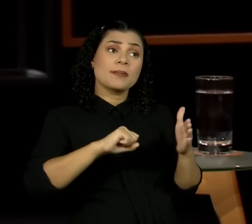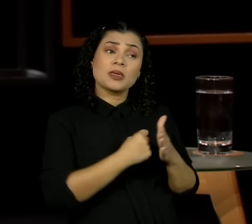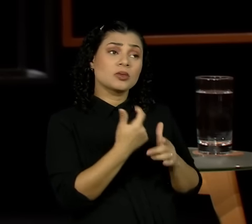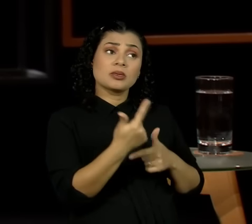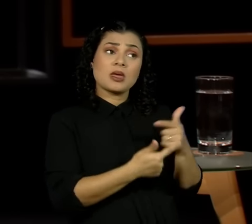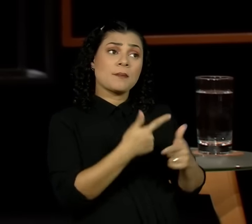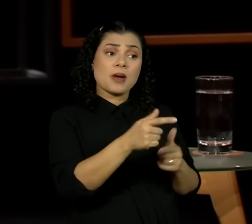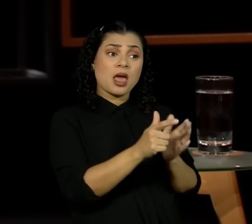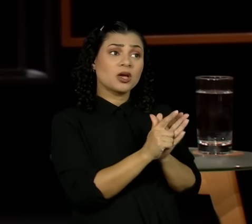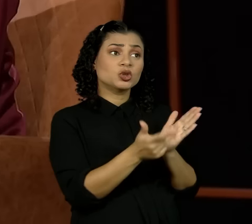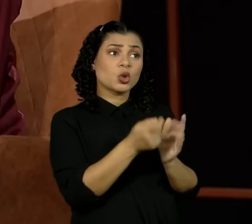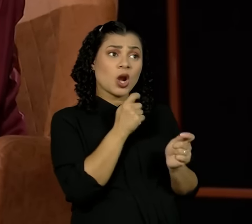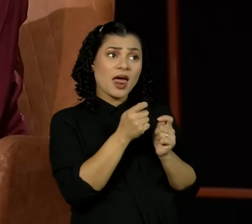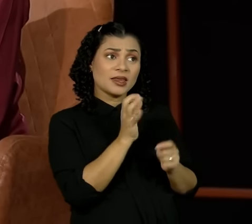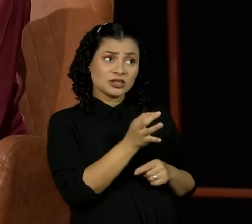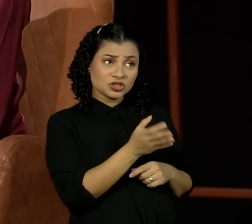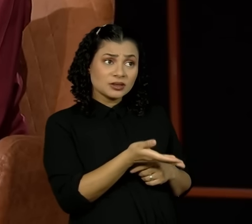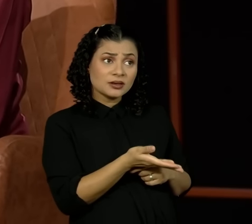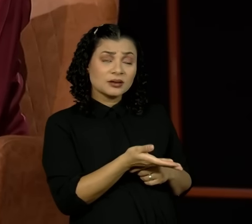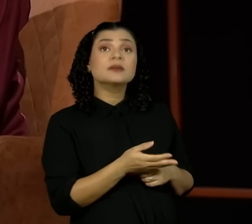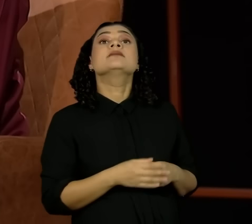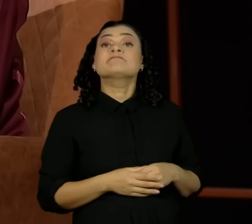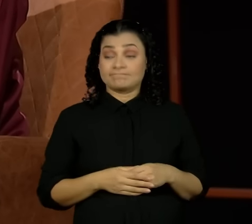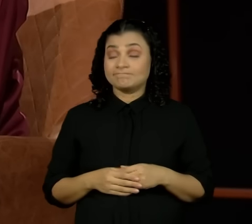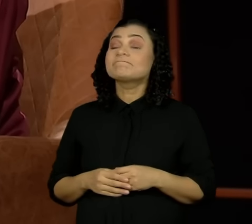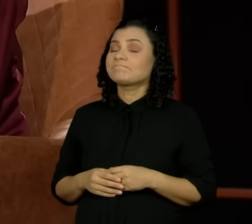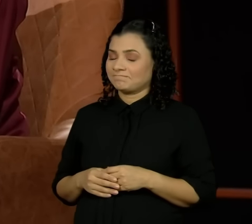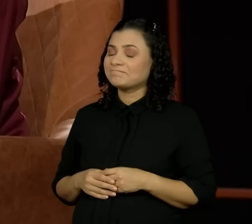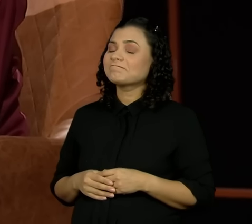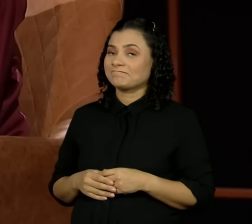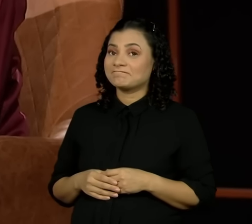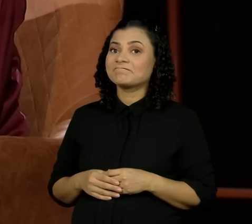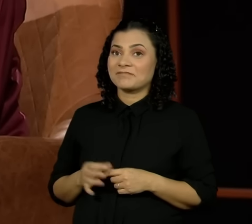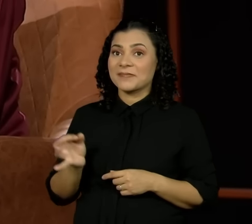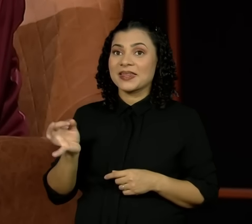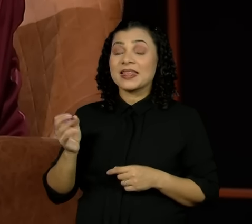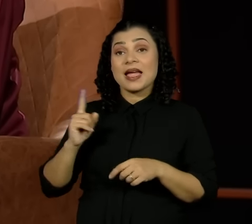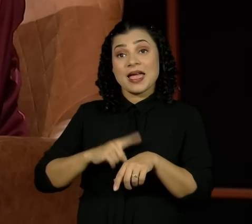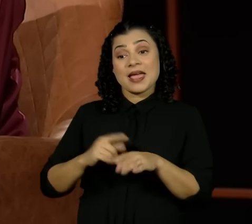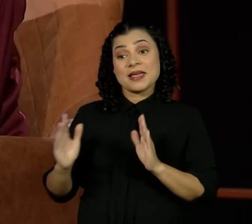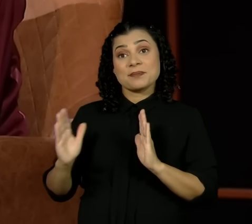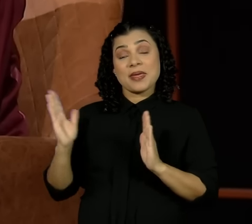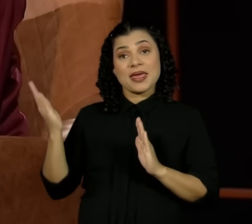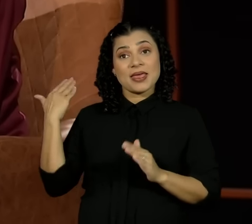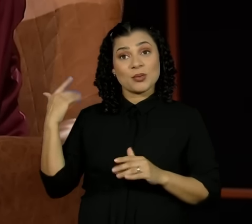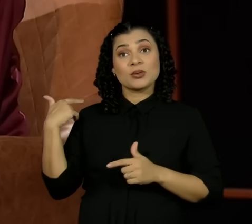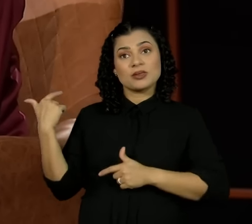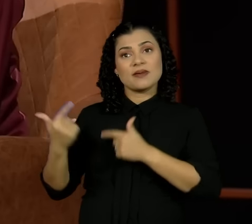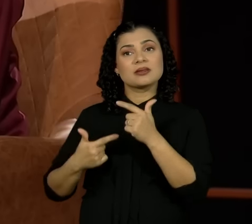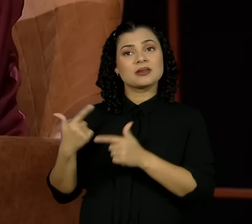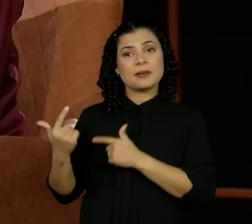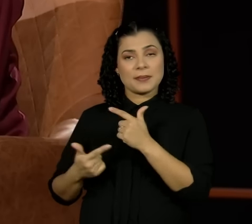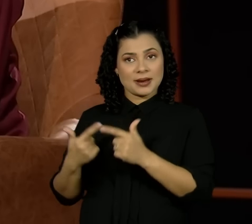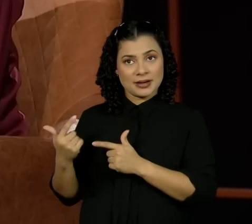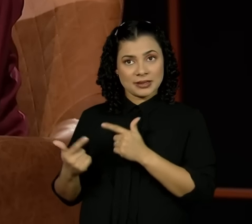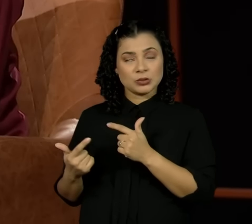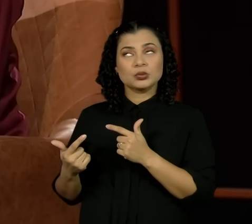como jornalista. Acontece o seguinte, eu estava nessa época trabalhando